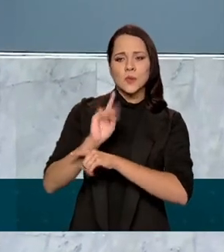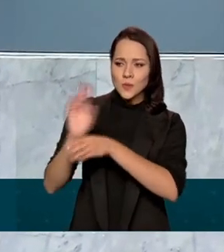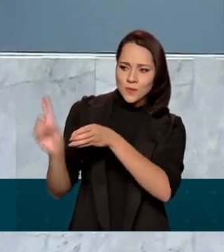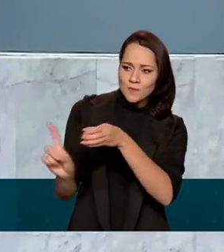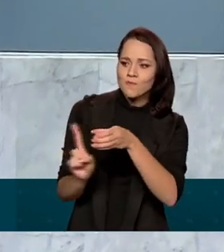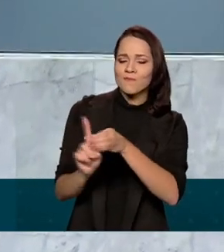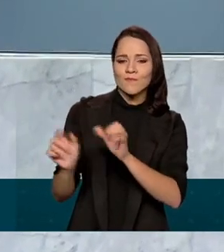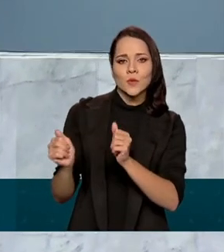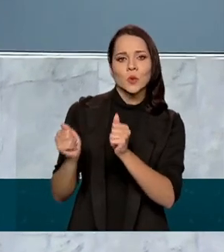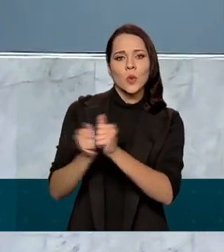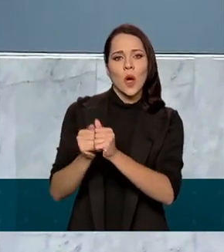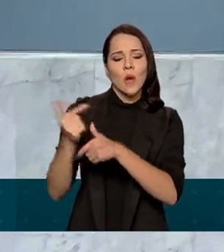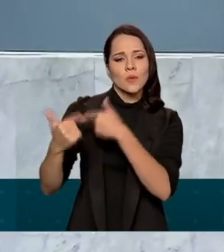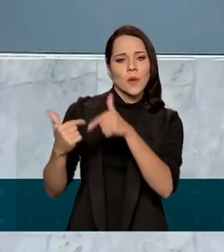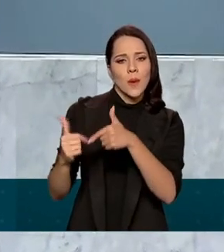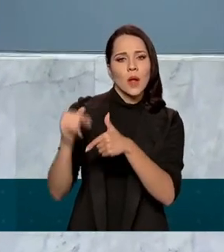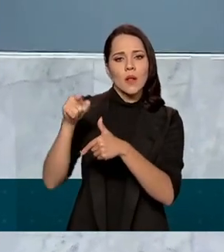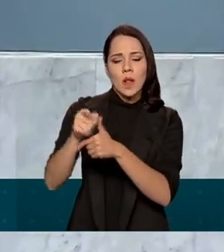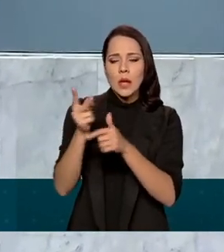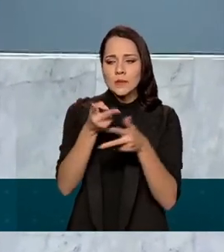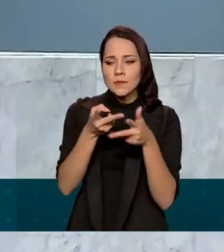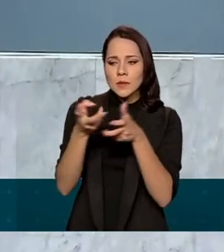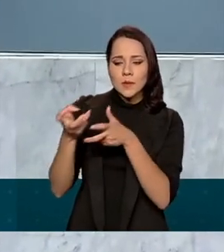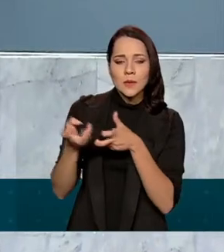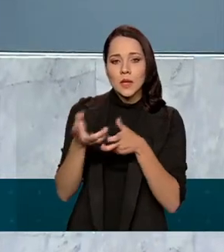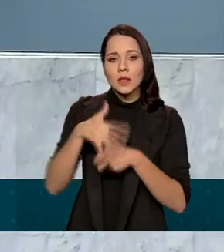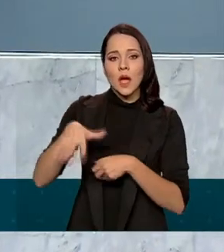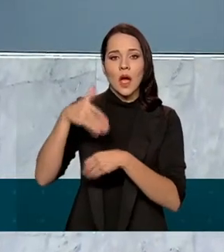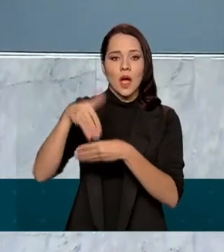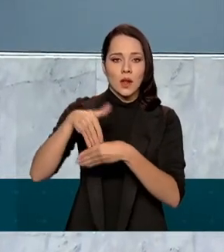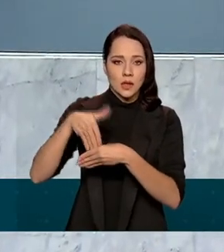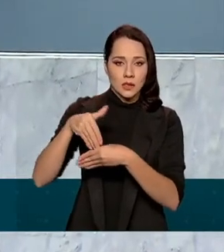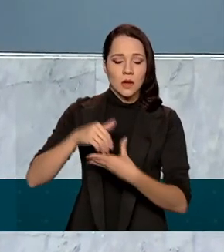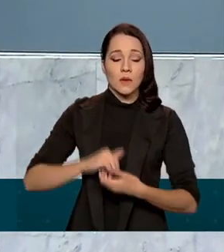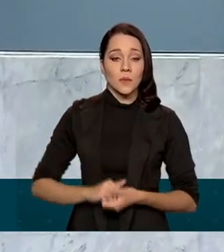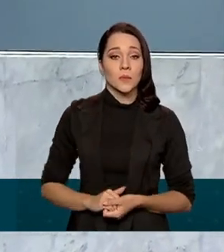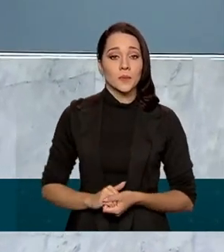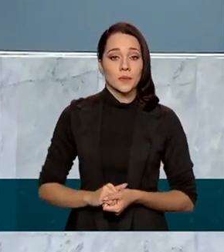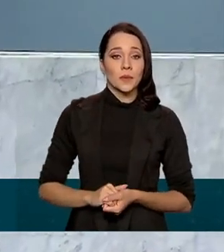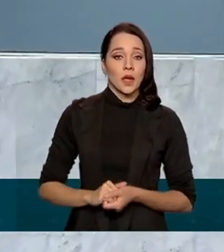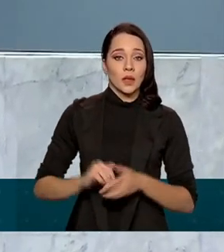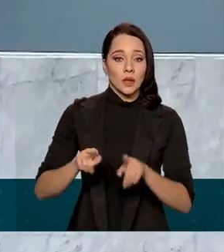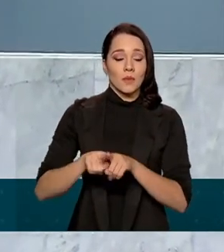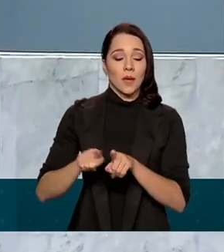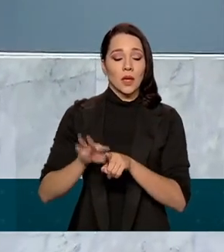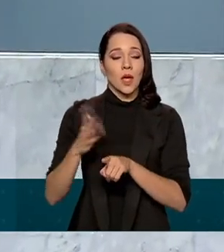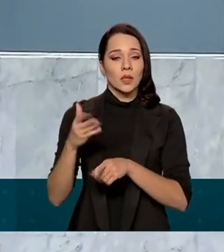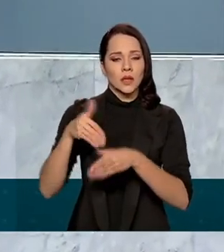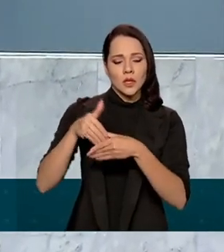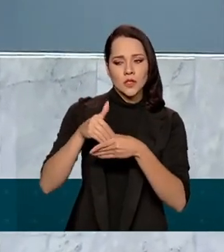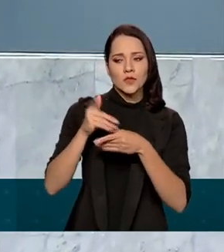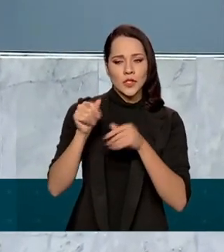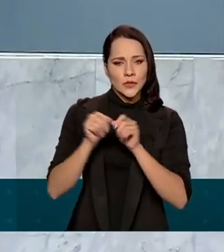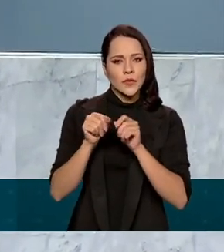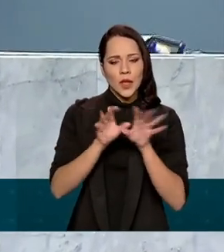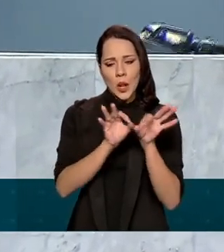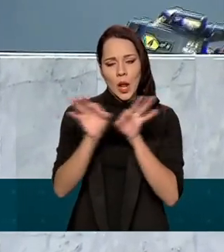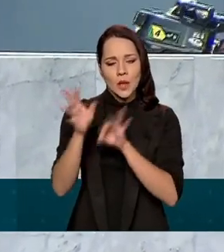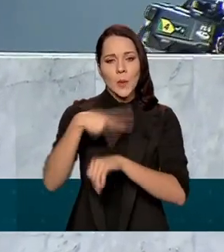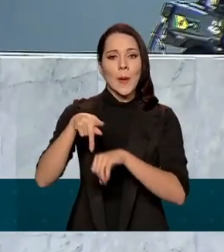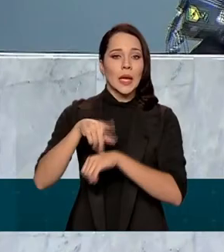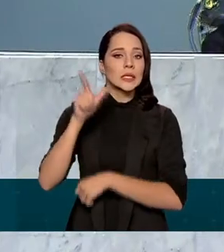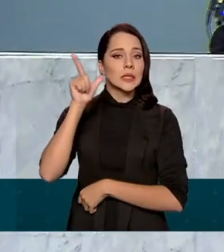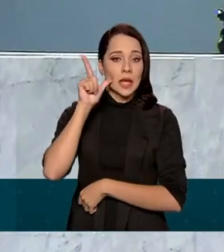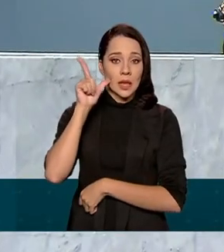integraram essa missão, né, de observação eleitoral para que as eleições fossem realizadas na